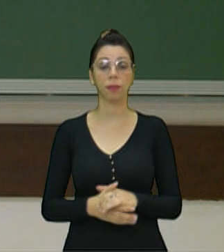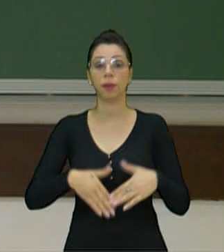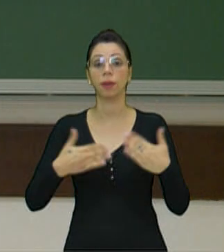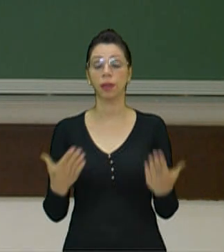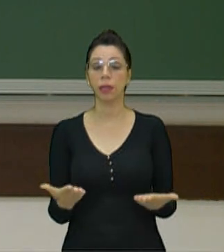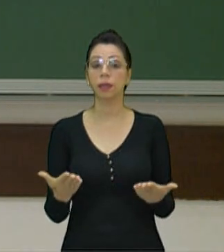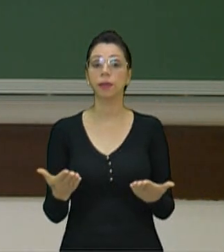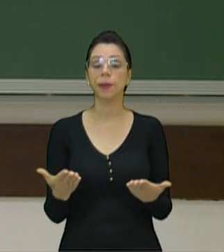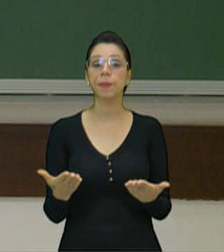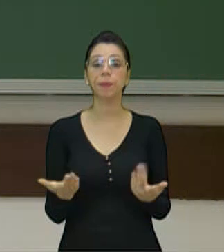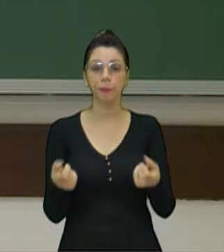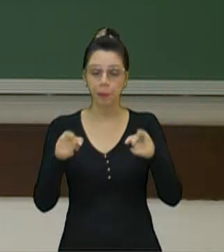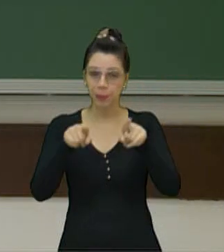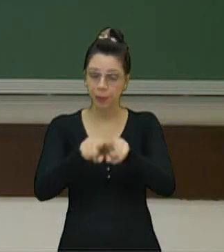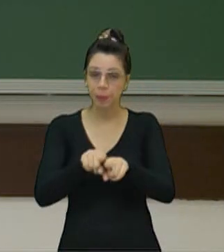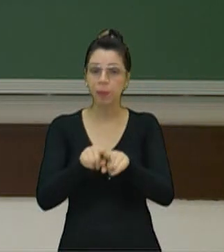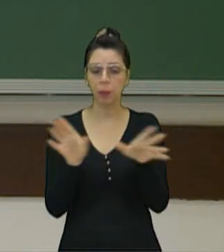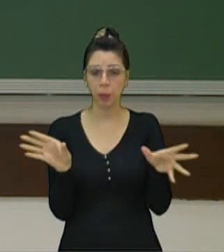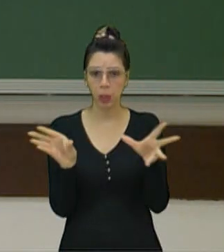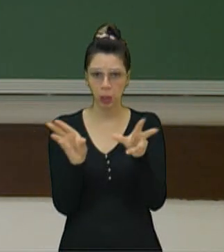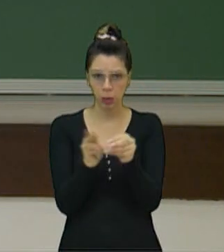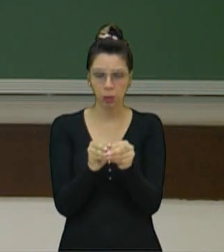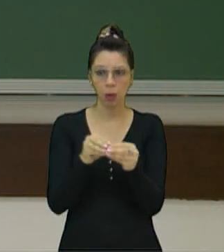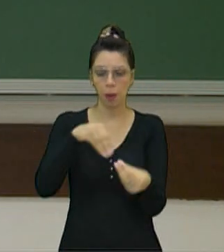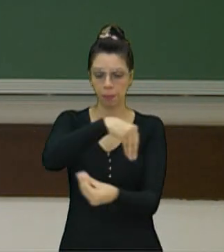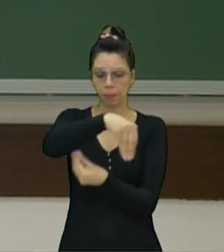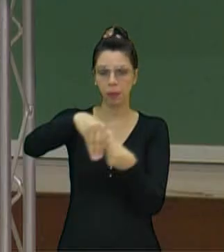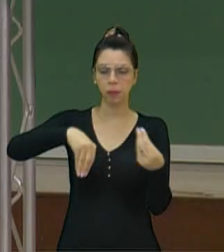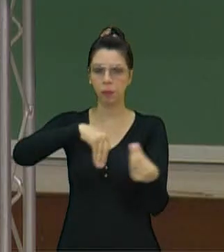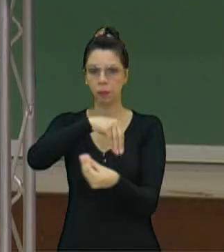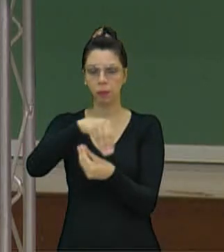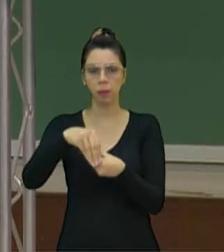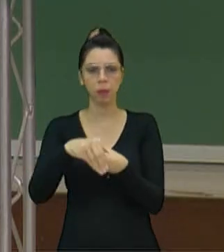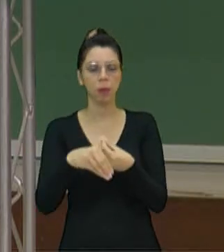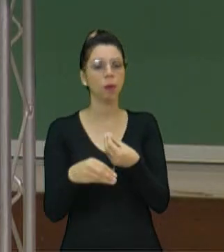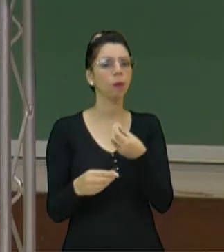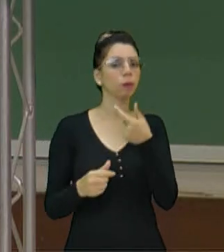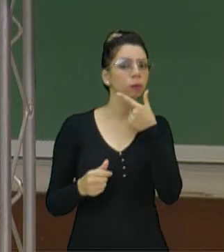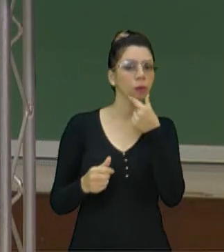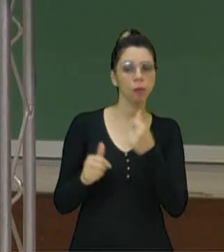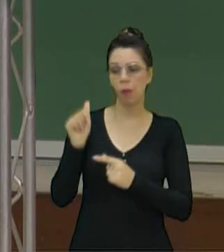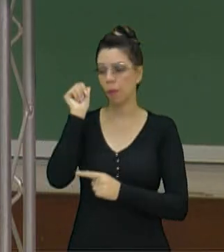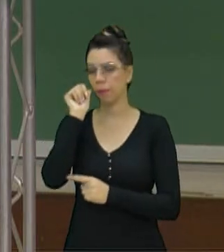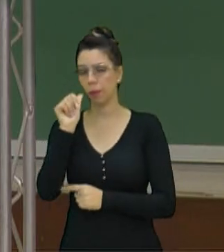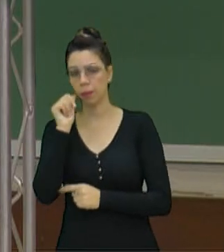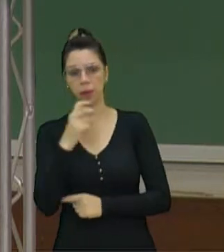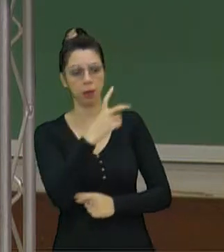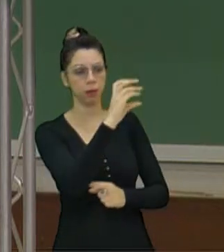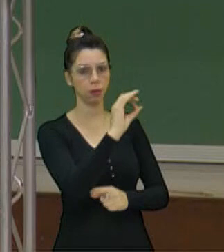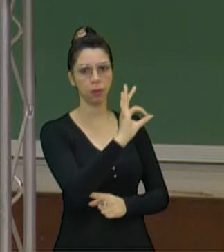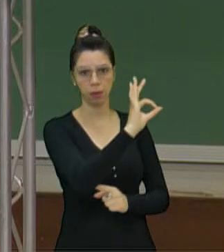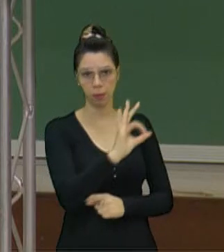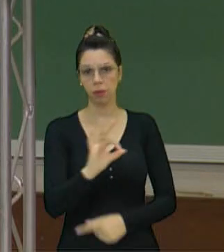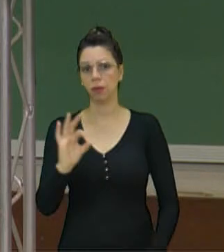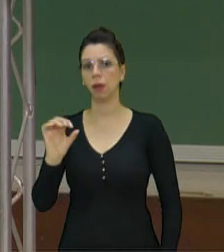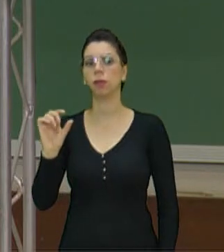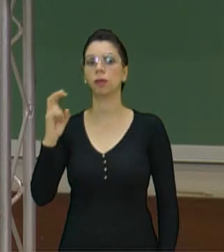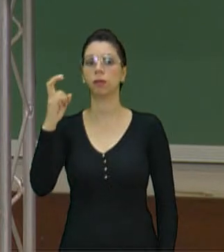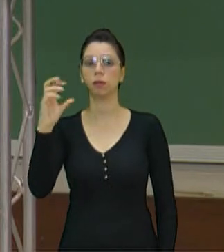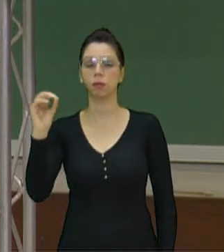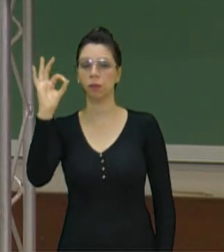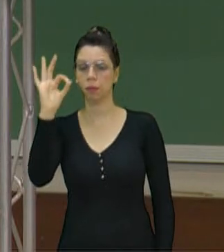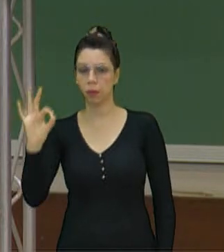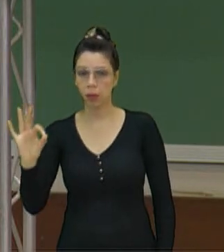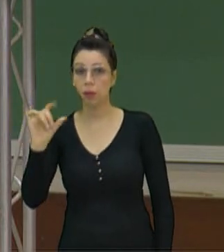Então, galera, só resumindo, né, a mistura entre informações genéticas de pai e mãe na proporção de 50% de cada um deles. Essa é a característica